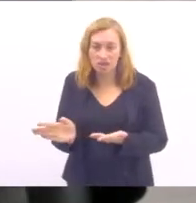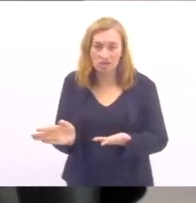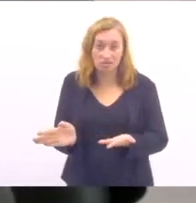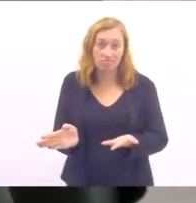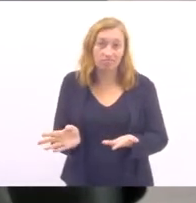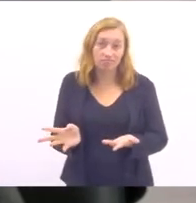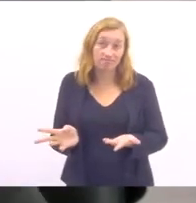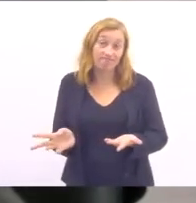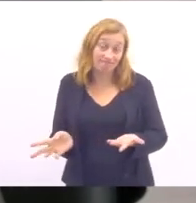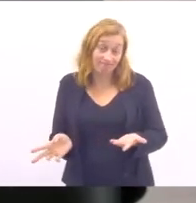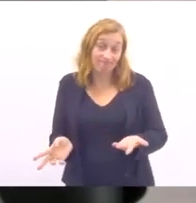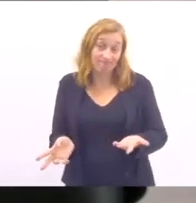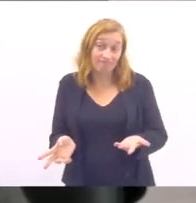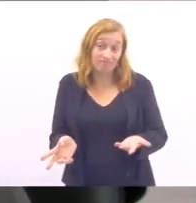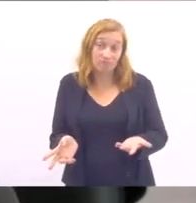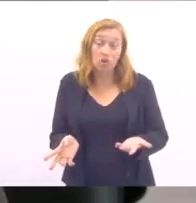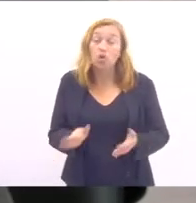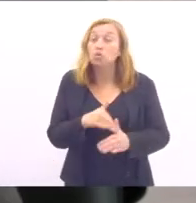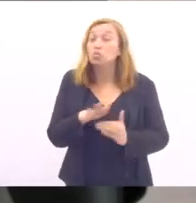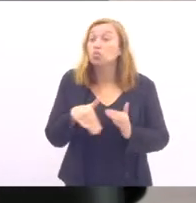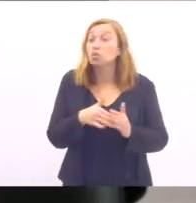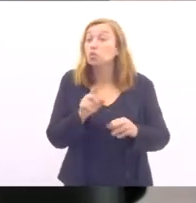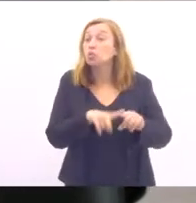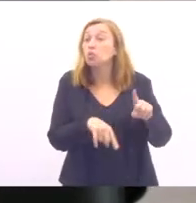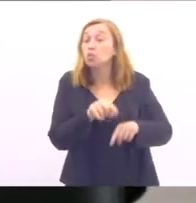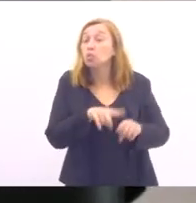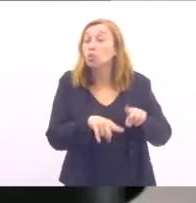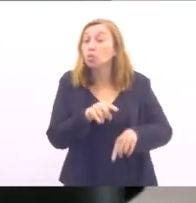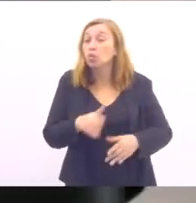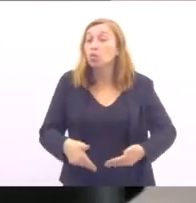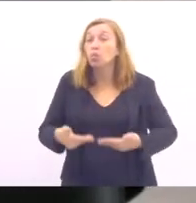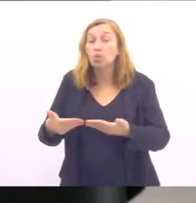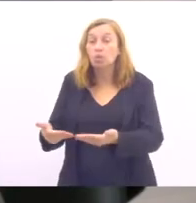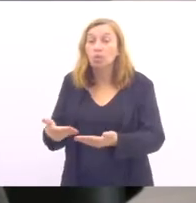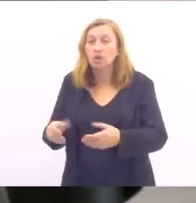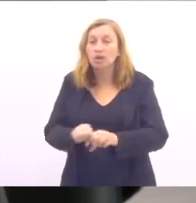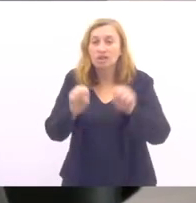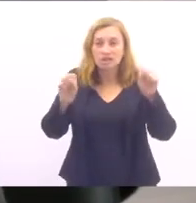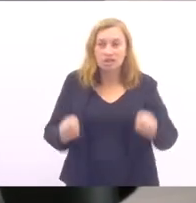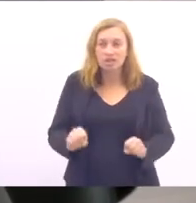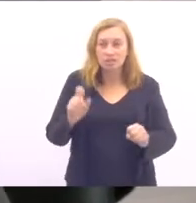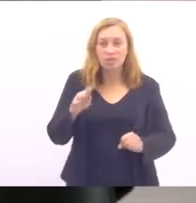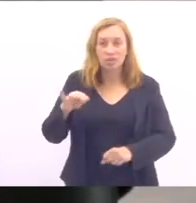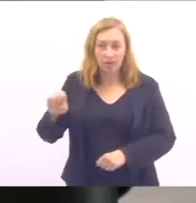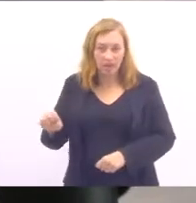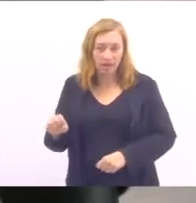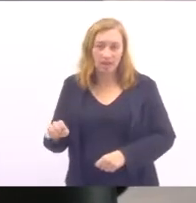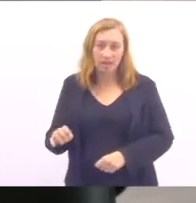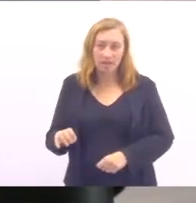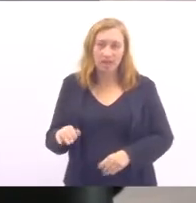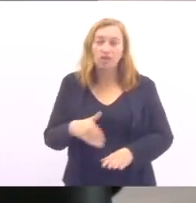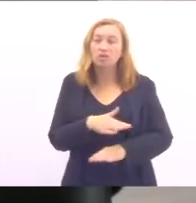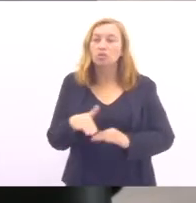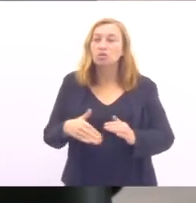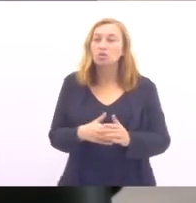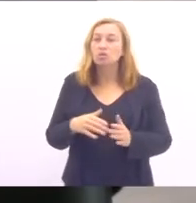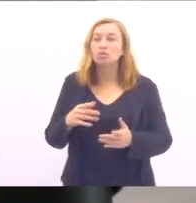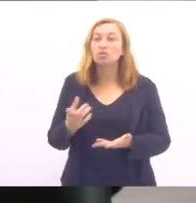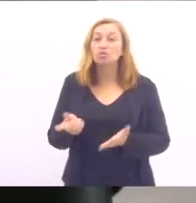Virgens. Todo esse material é fornecido em sistema de drawback, com suspensão de todos os